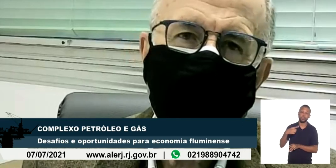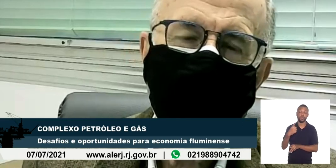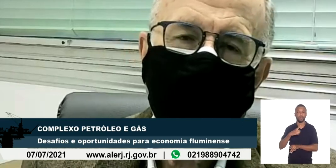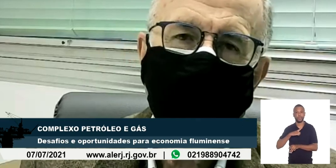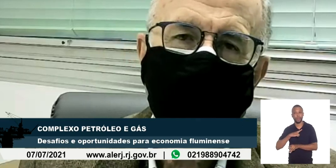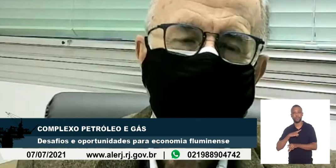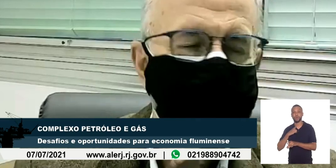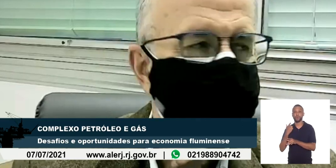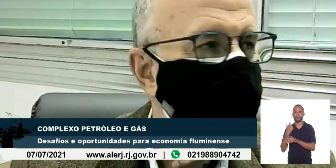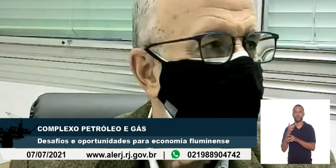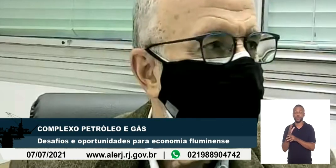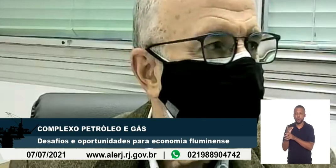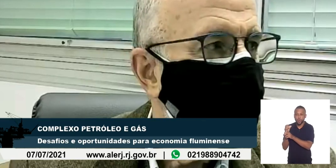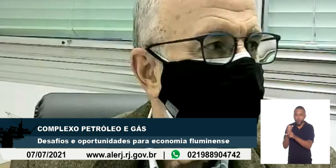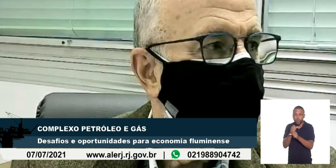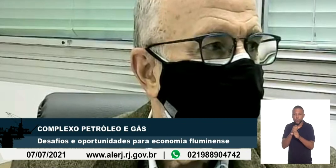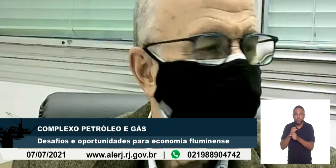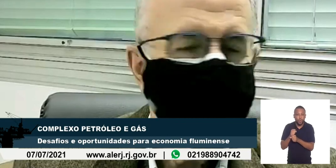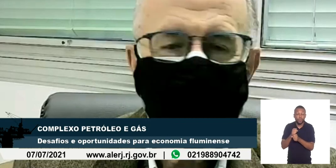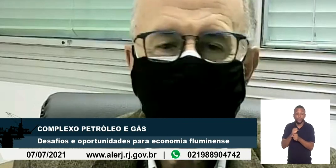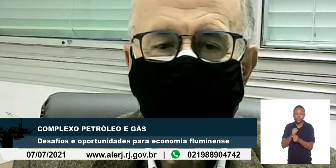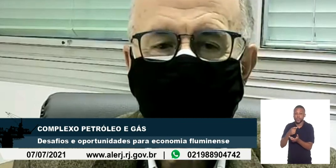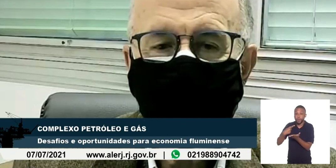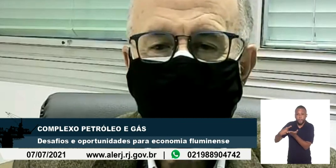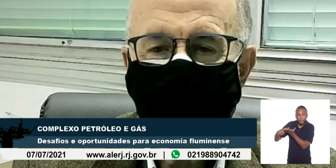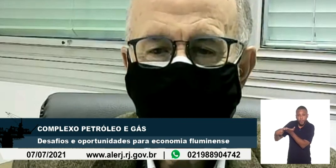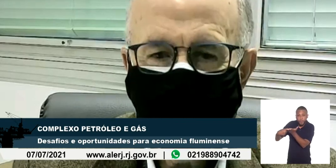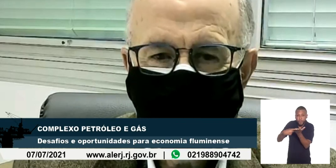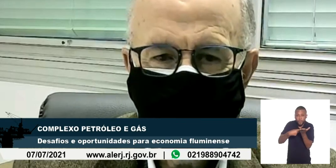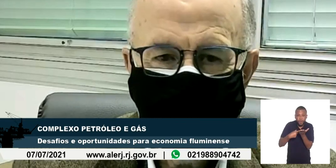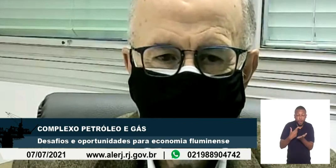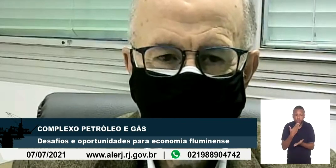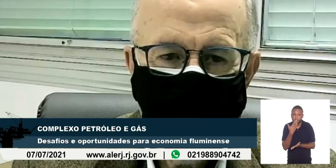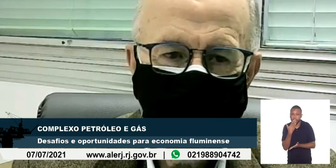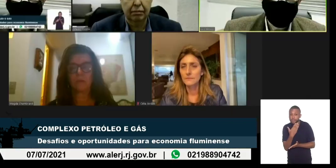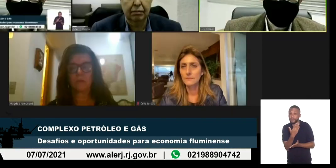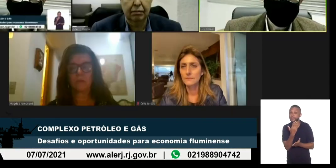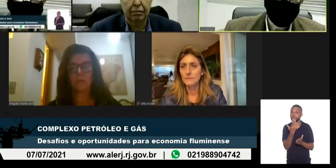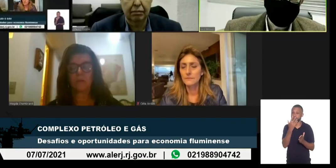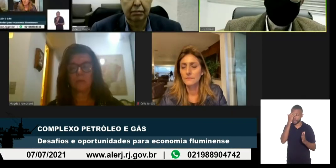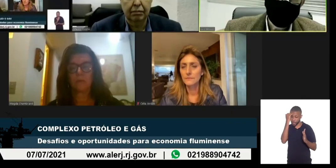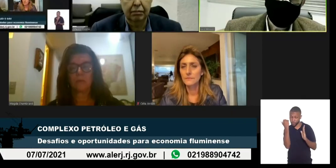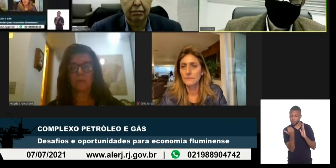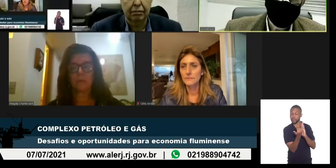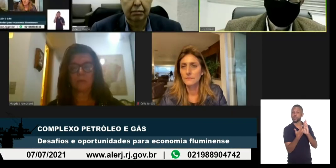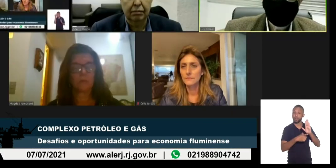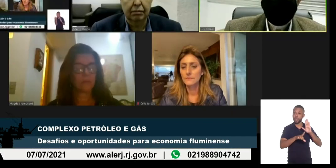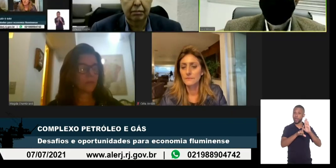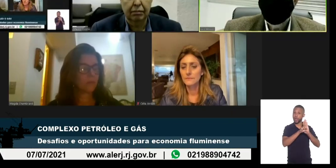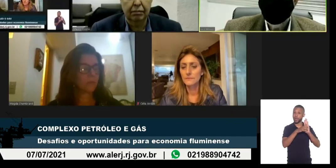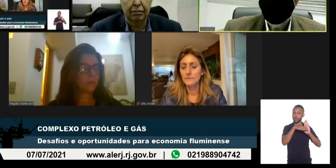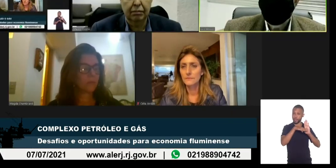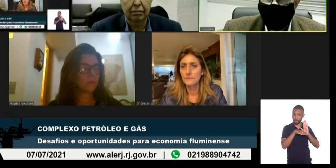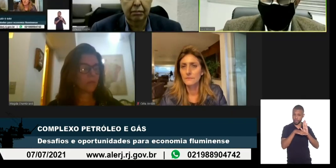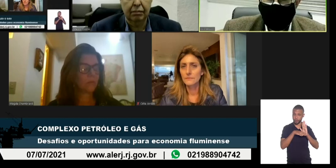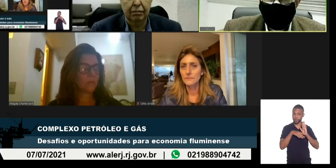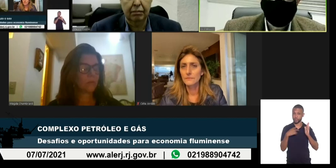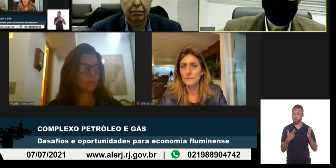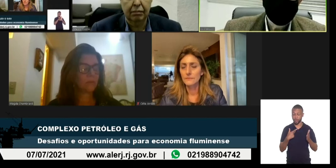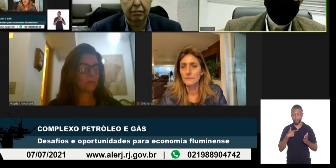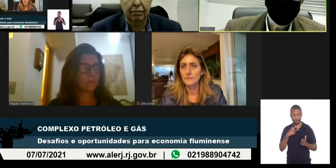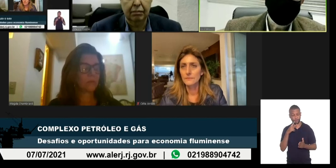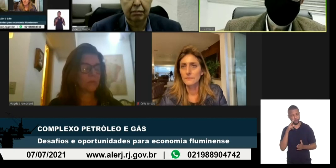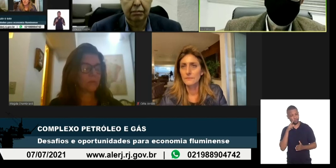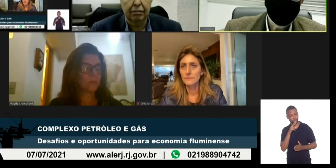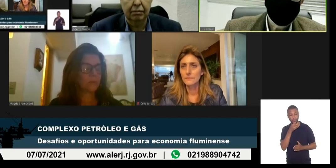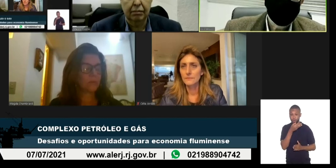dos concessionários a favor das mesmas. E que, no meu entendimento,